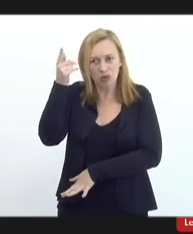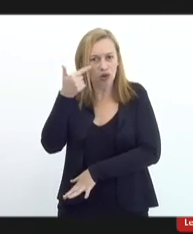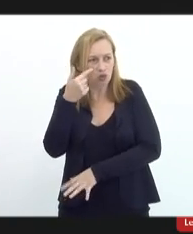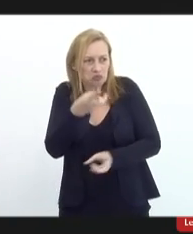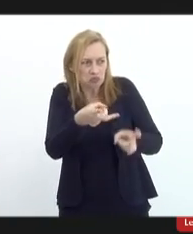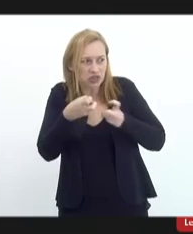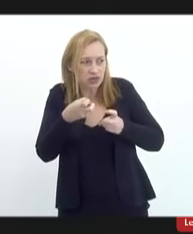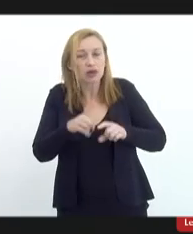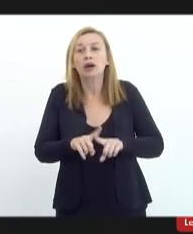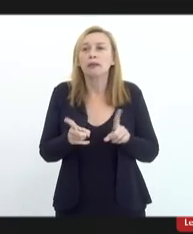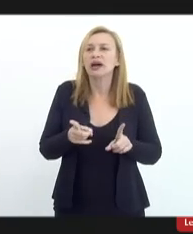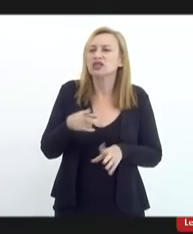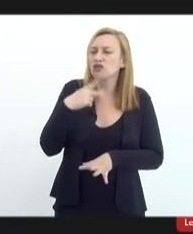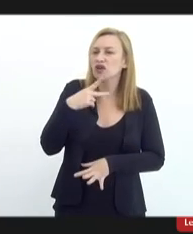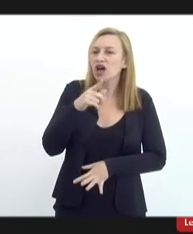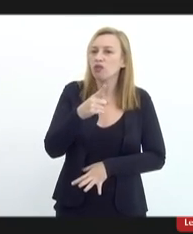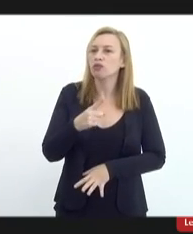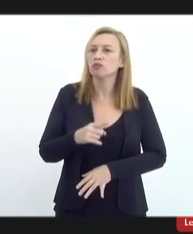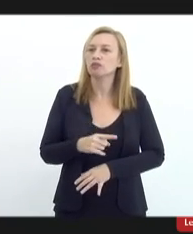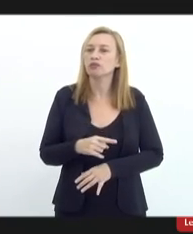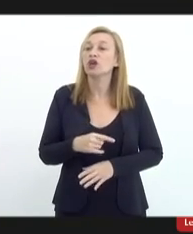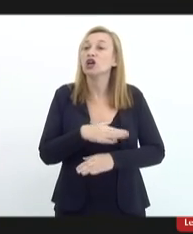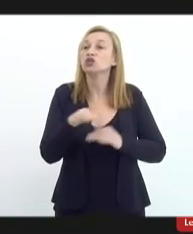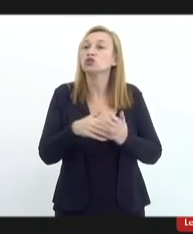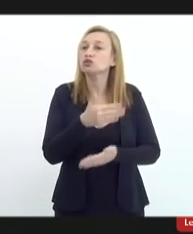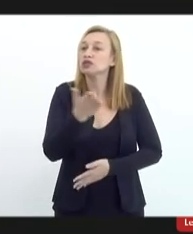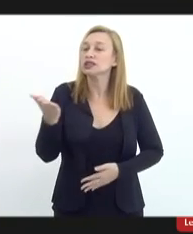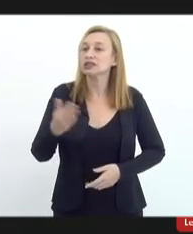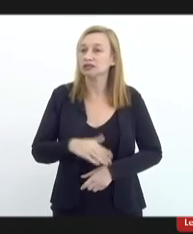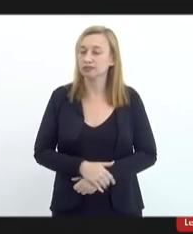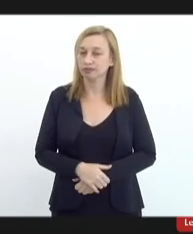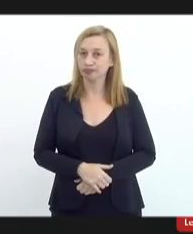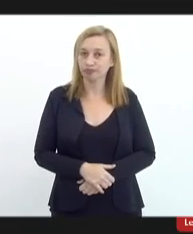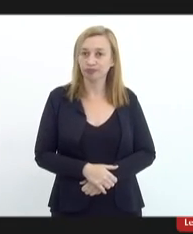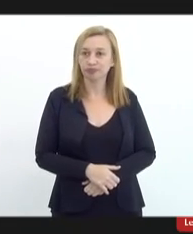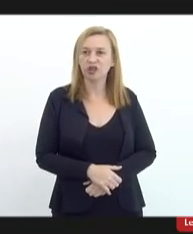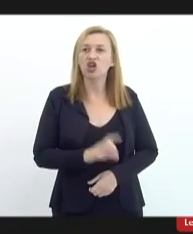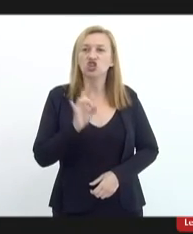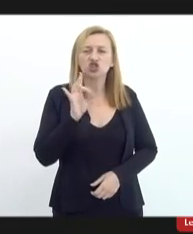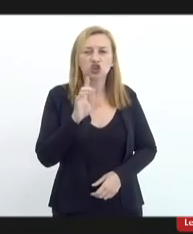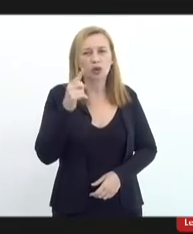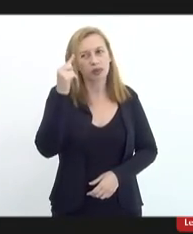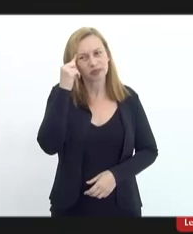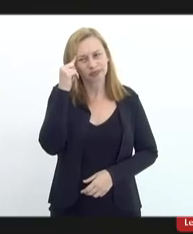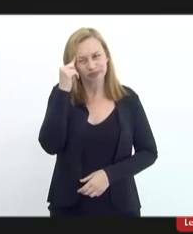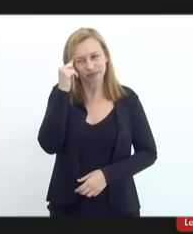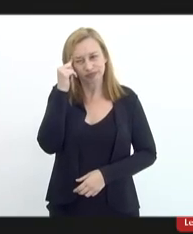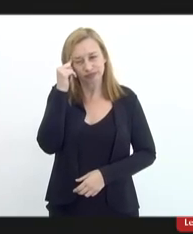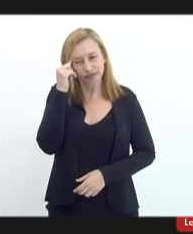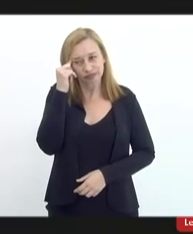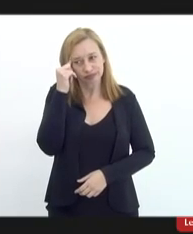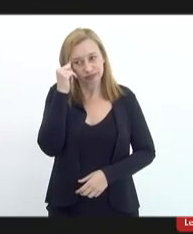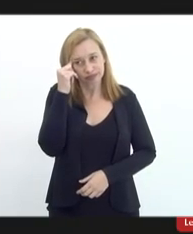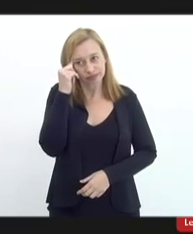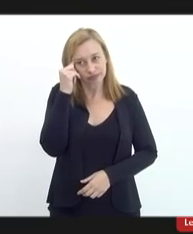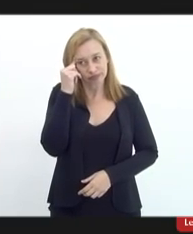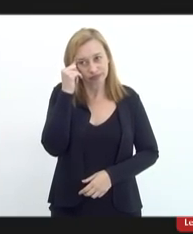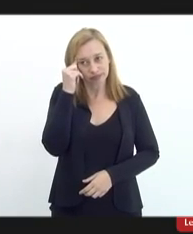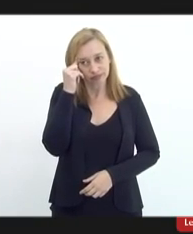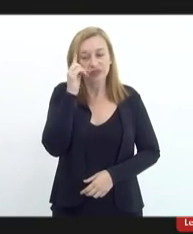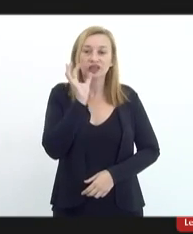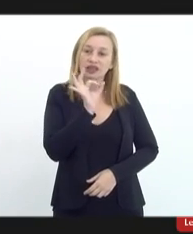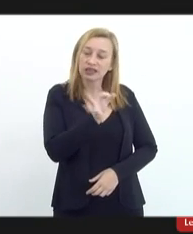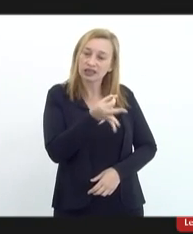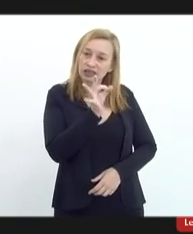tal. Mas deixa eu te dizer uma coisa, a todos vocês, só para reflexão, que evidentemente